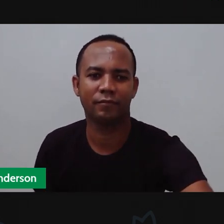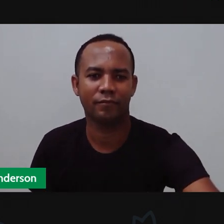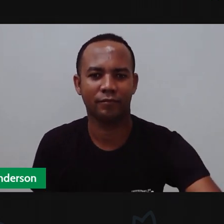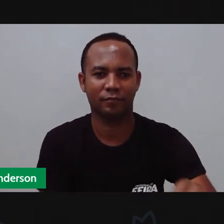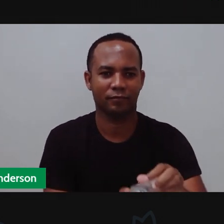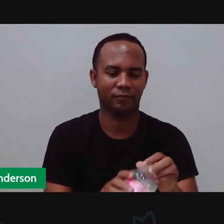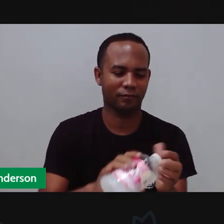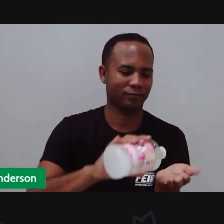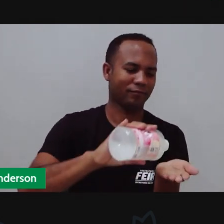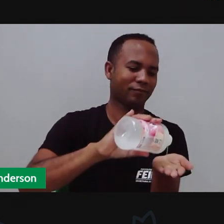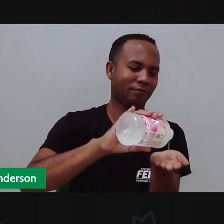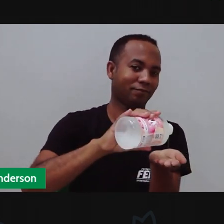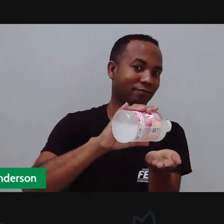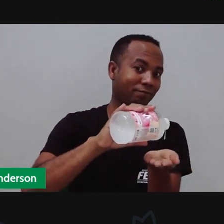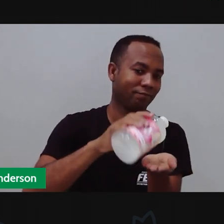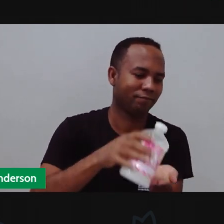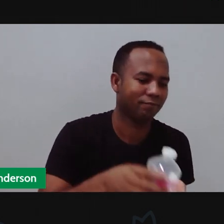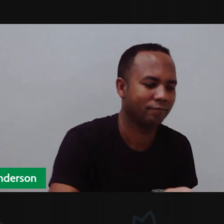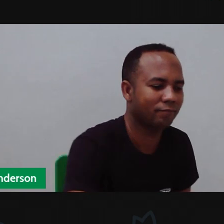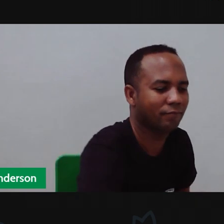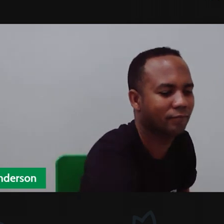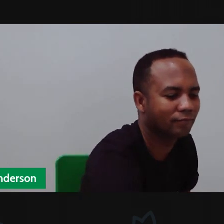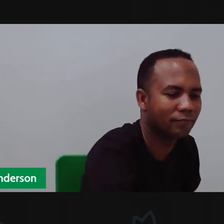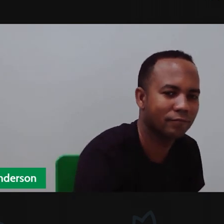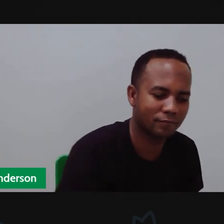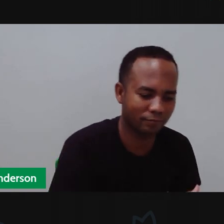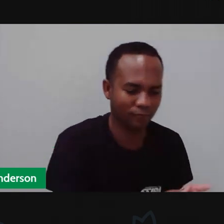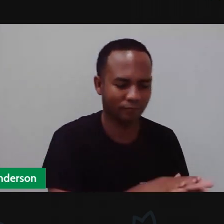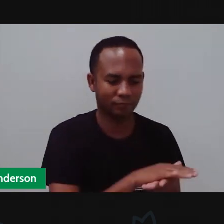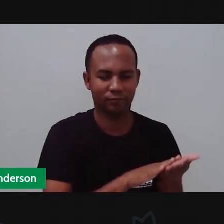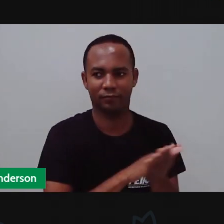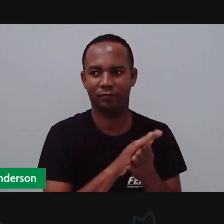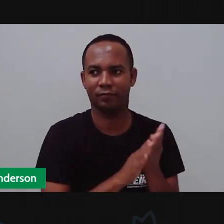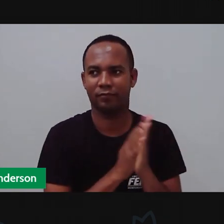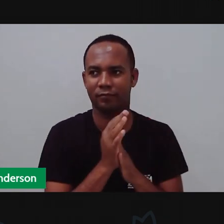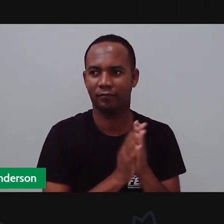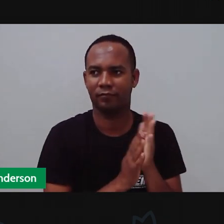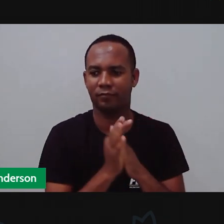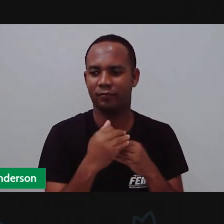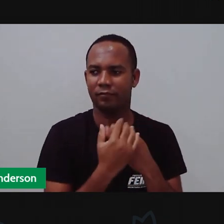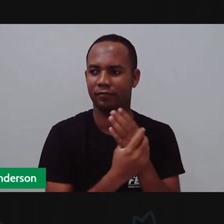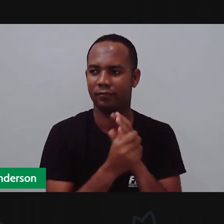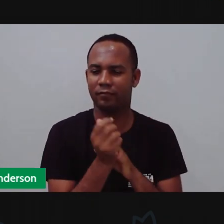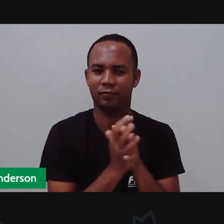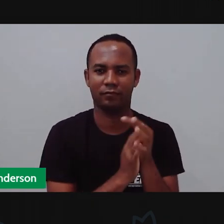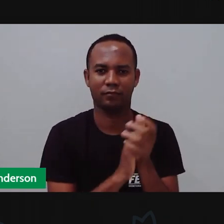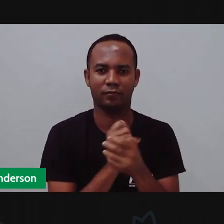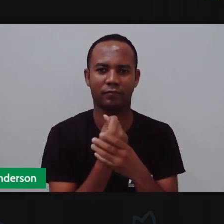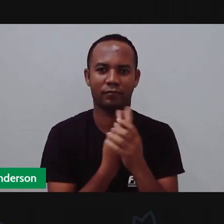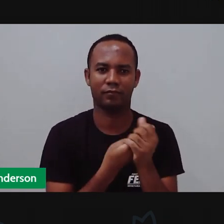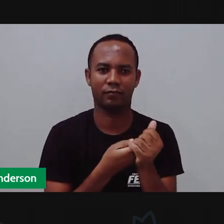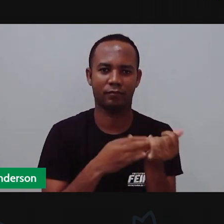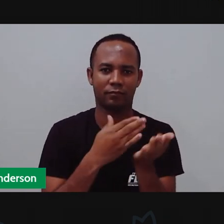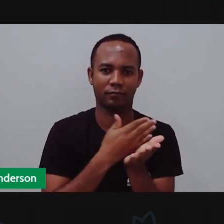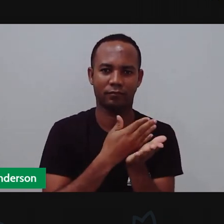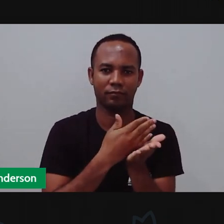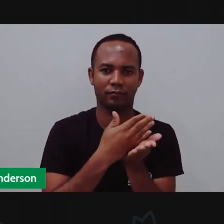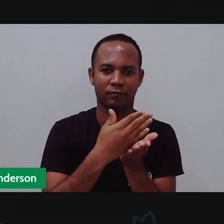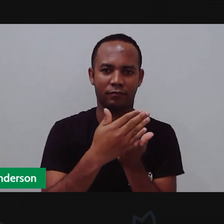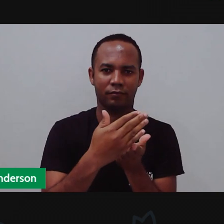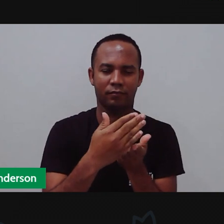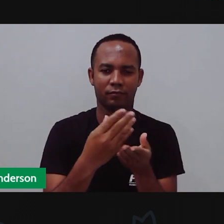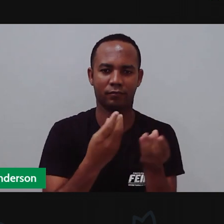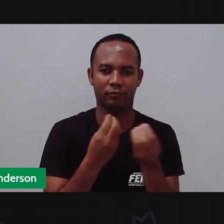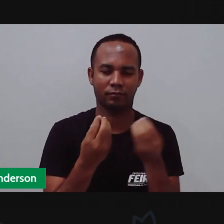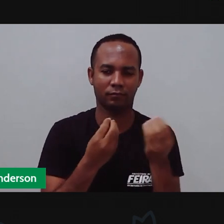Ela tá super feliz, ela não sabe o que espera. Por isso que ela tá com essa cara de felicidade. Vamos começar, tá? Vamos tentar na